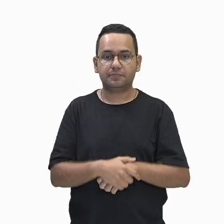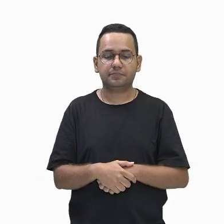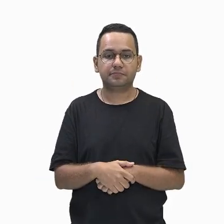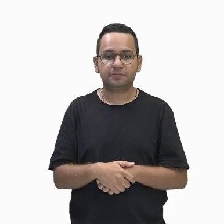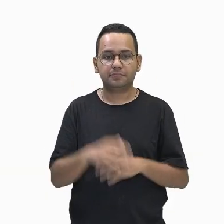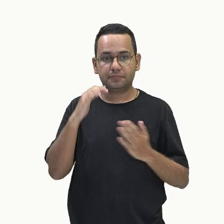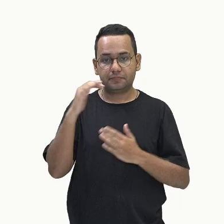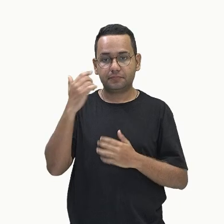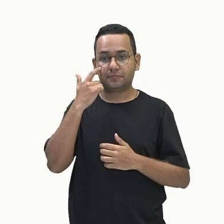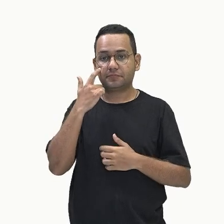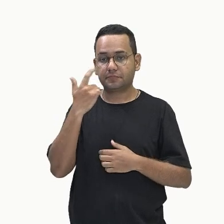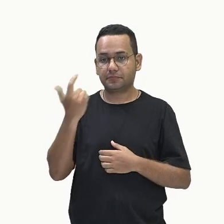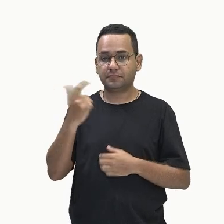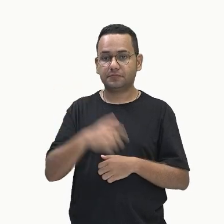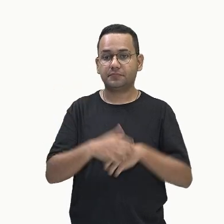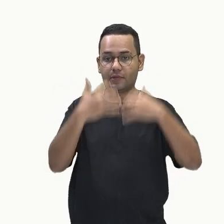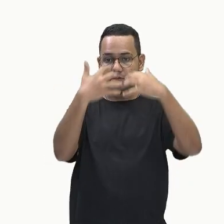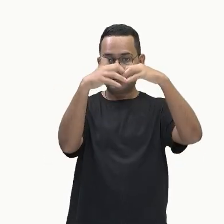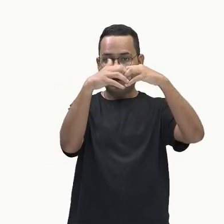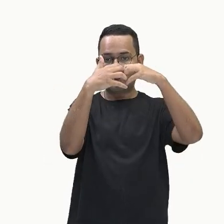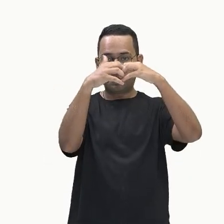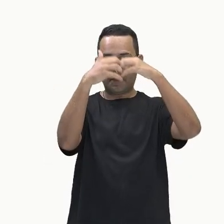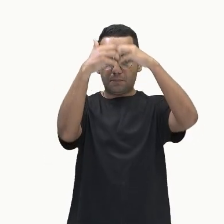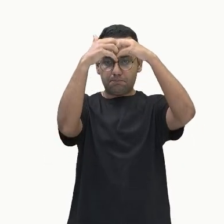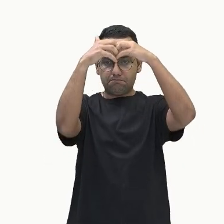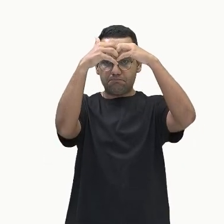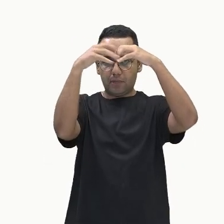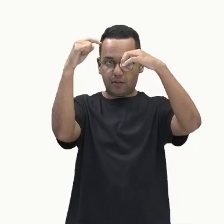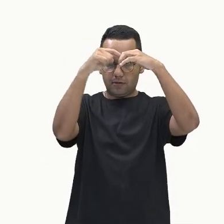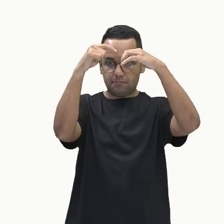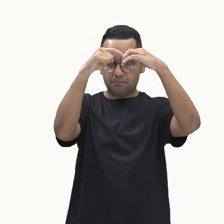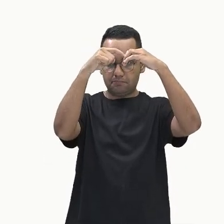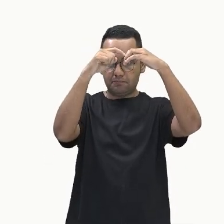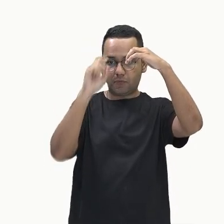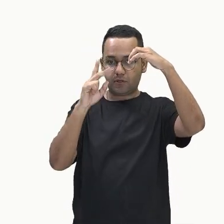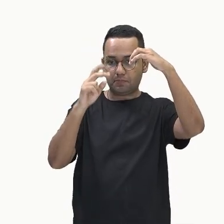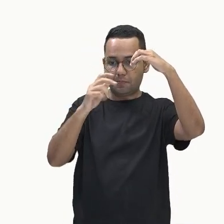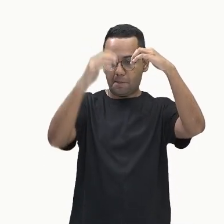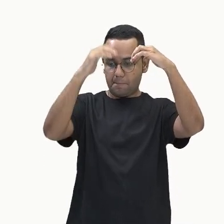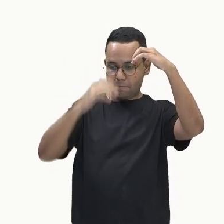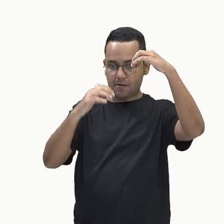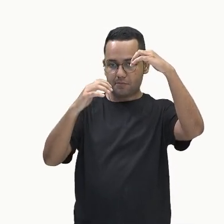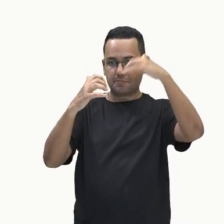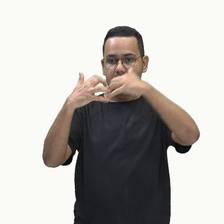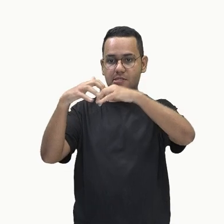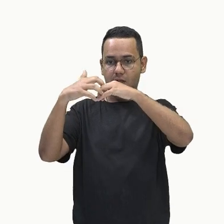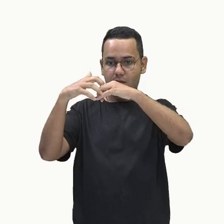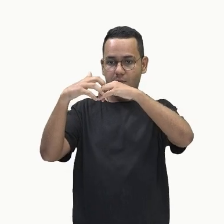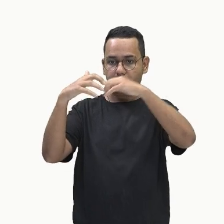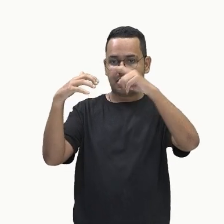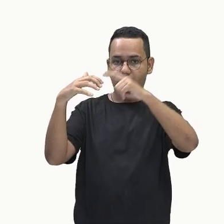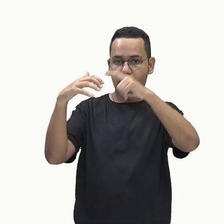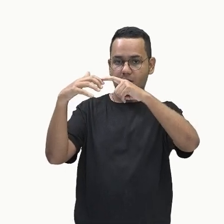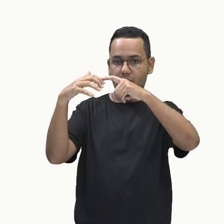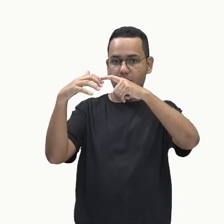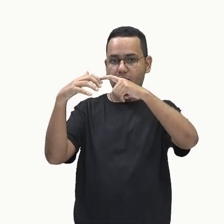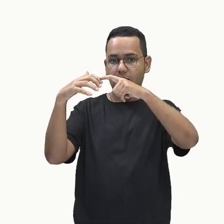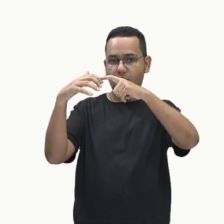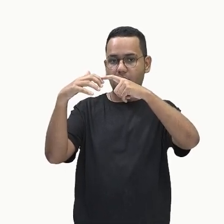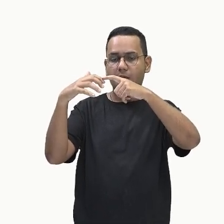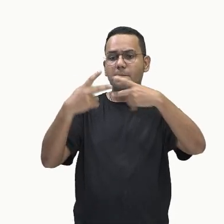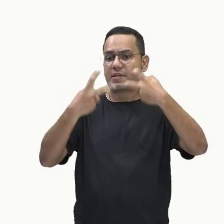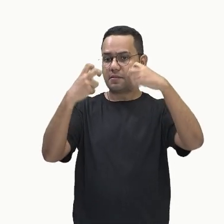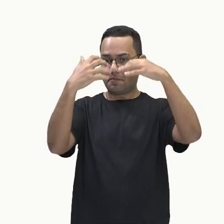vamos ter aqui o cérebro, certo? Que é a maior